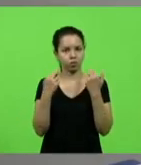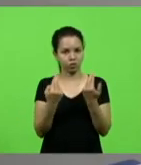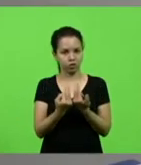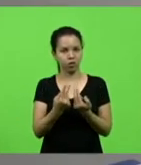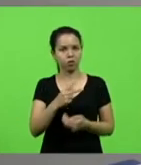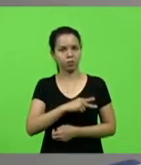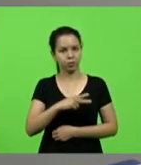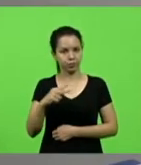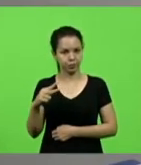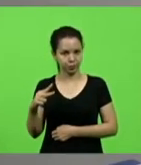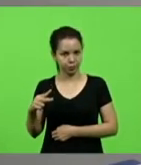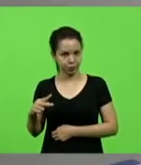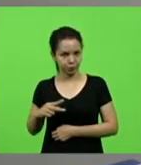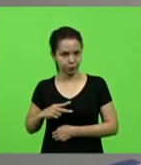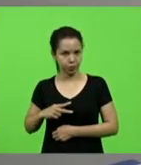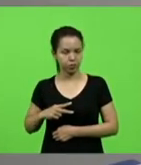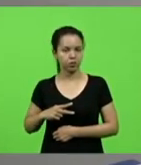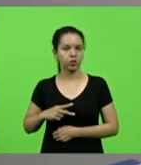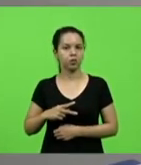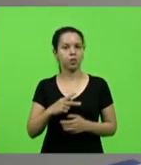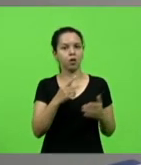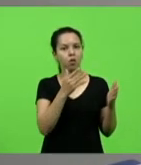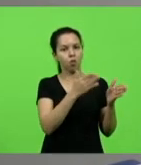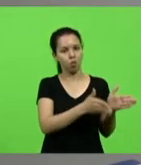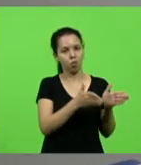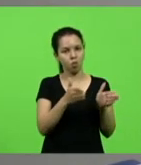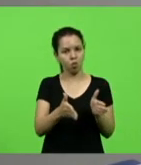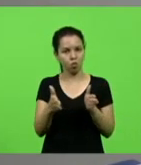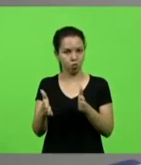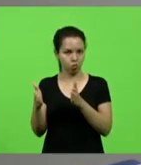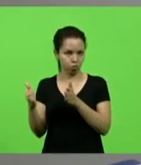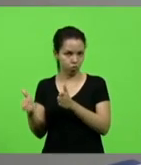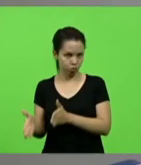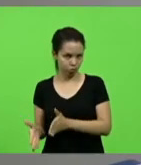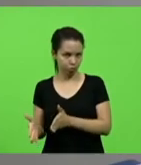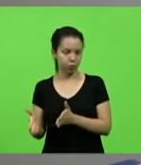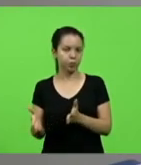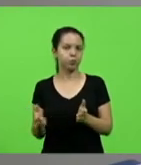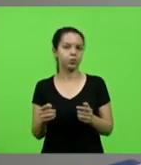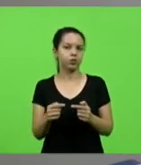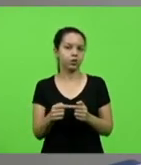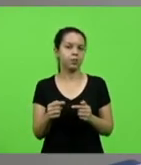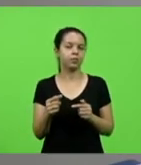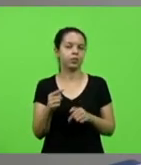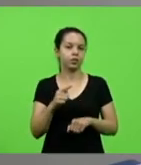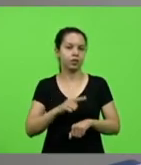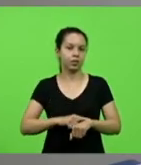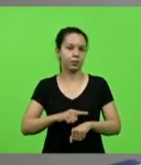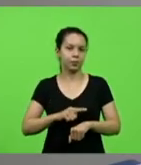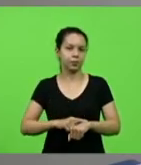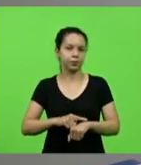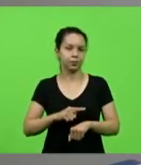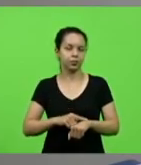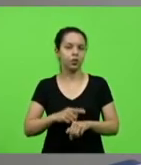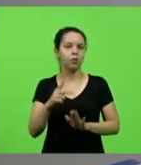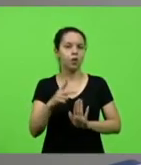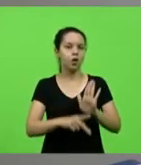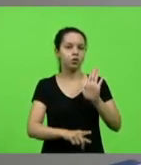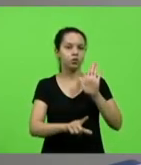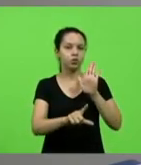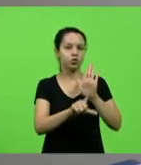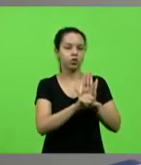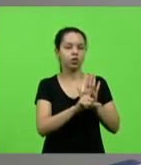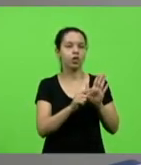pública. Então, aqui o cronograma em relação ao tempo. O que trata o projeto de lei em